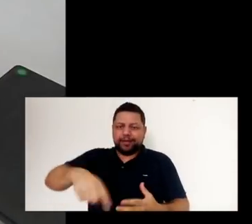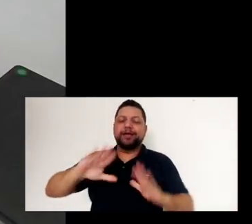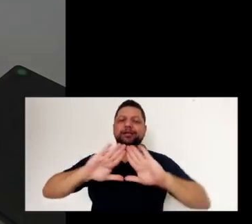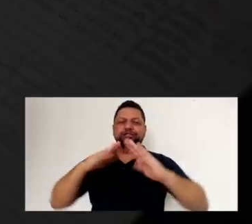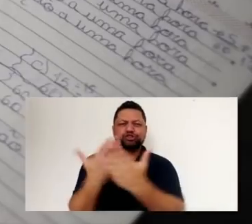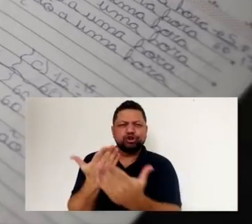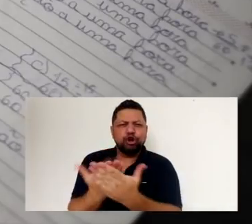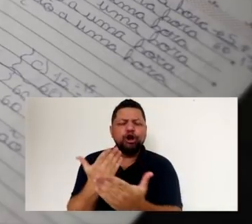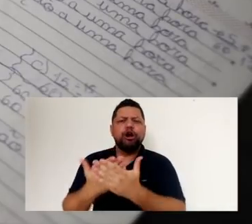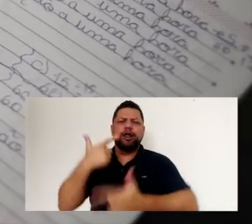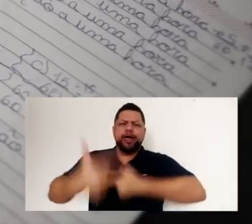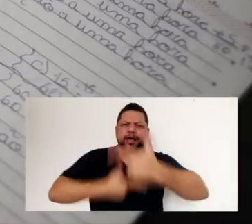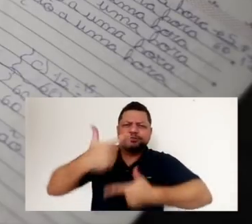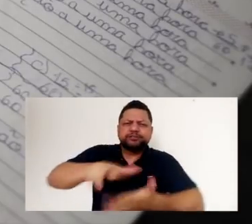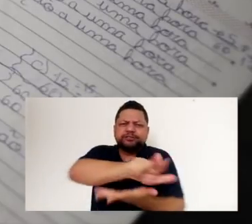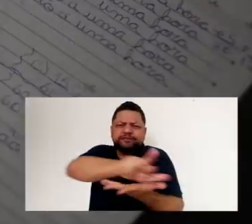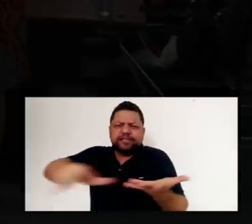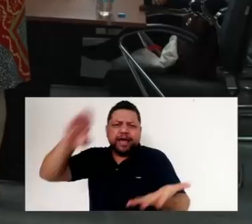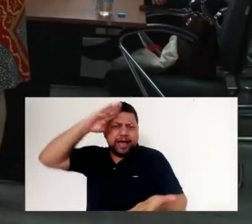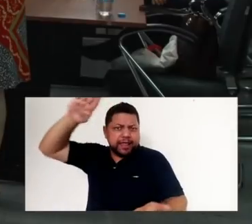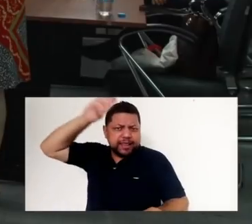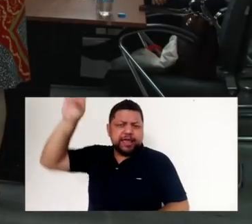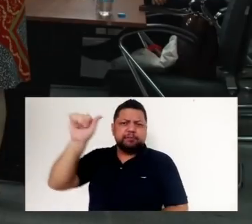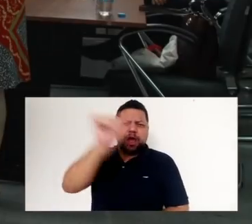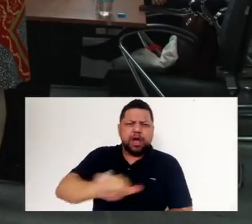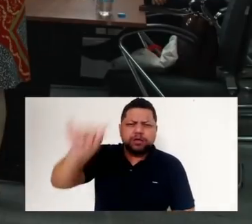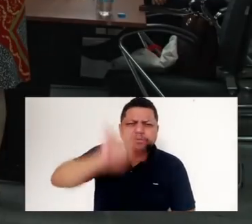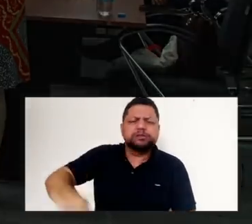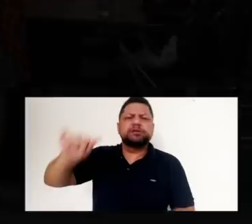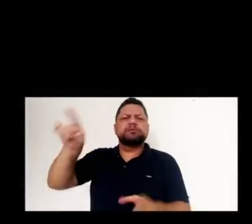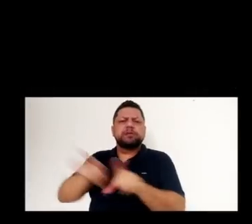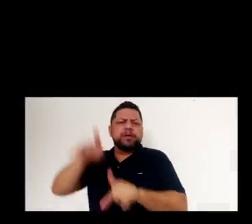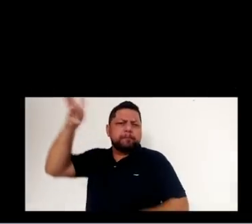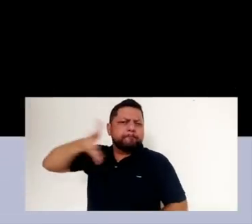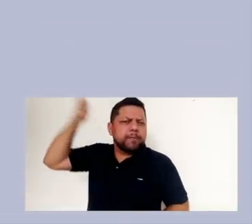acadêmicas, associativas e eventos científicos.